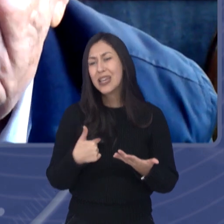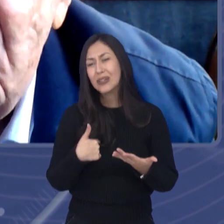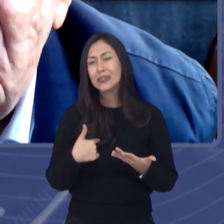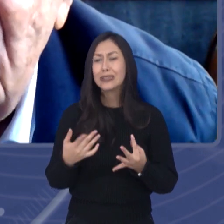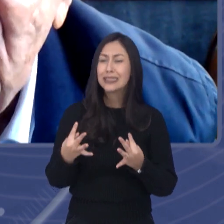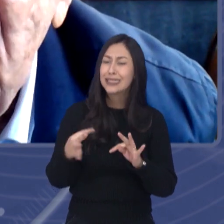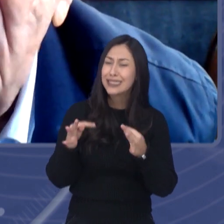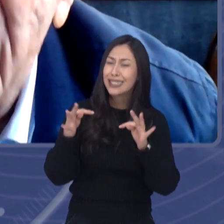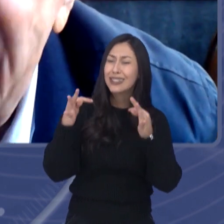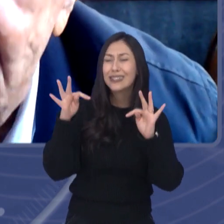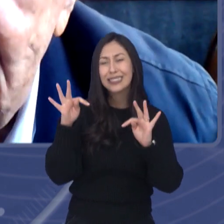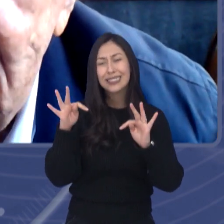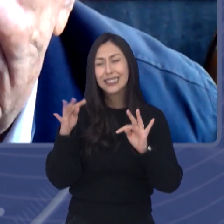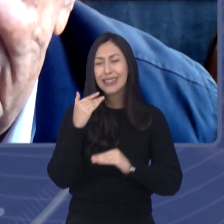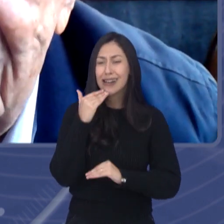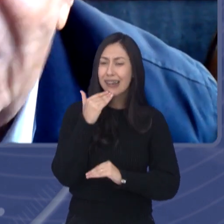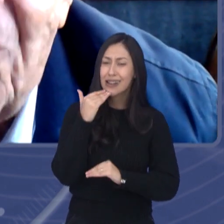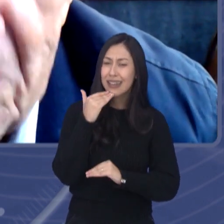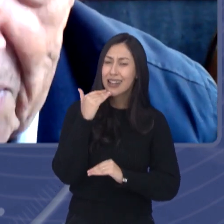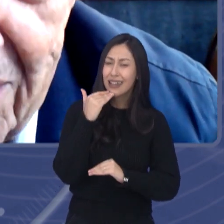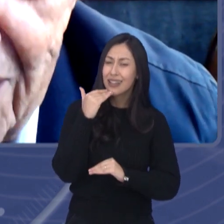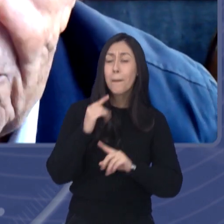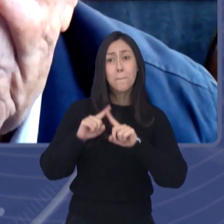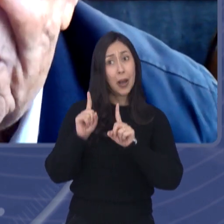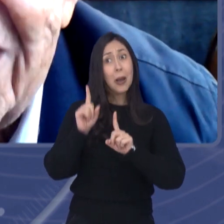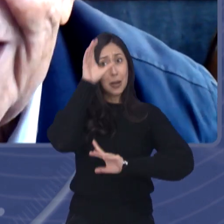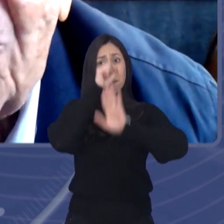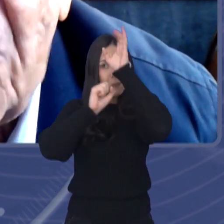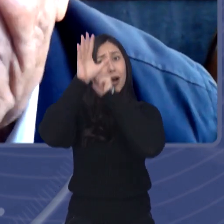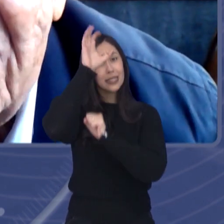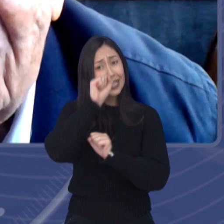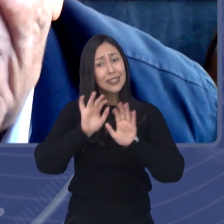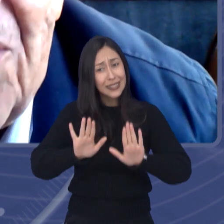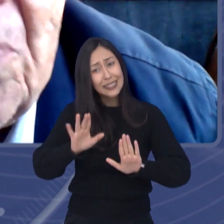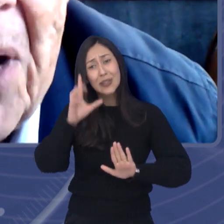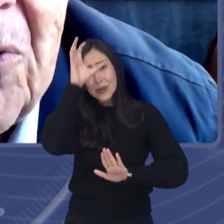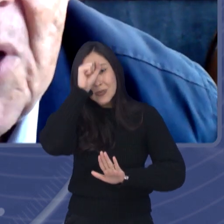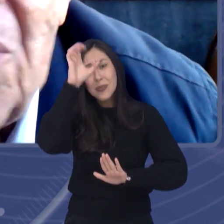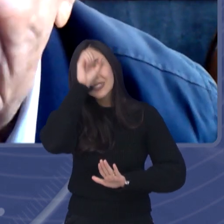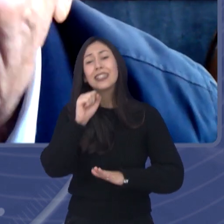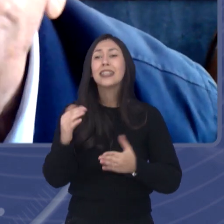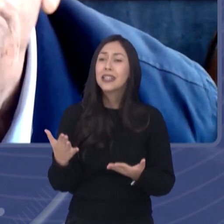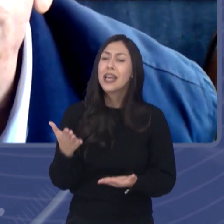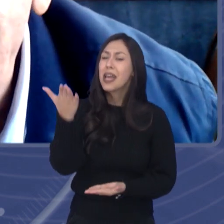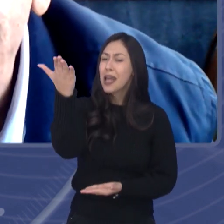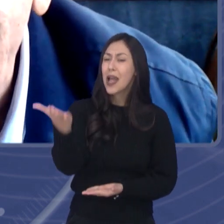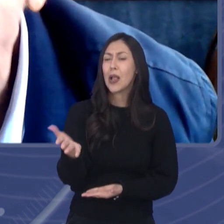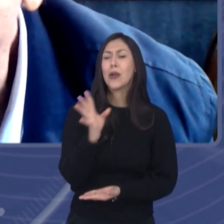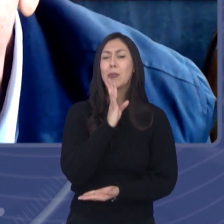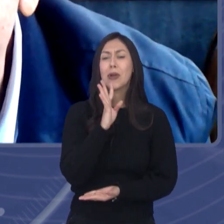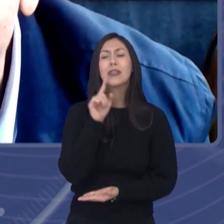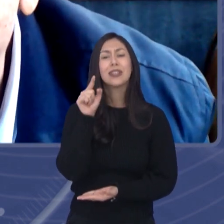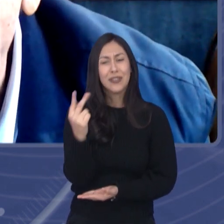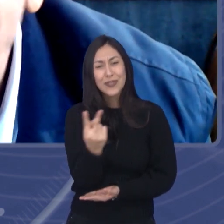meio lerdo, mas estou aprendendo, viu, Daniela? Estou aprendendo. E o Paulo me conhece, ele vai ter a